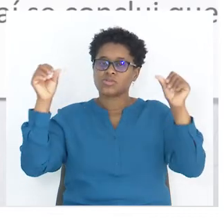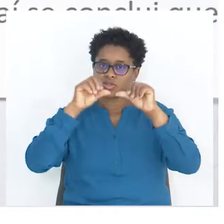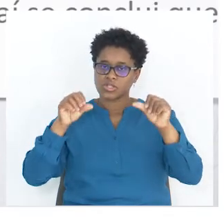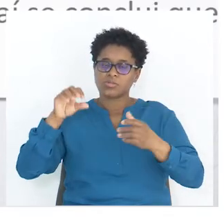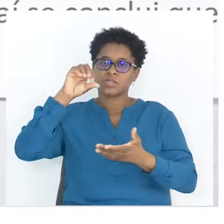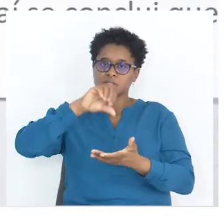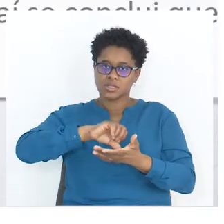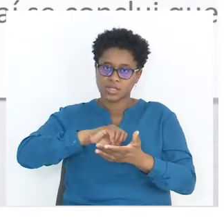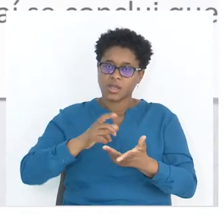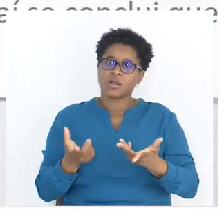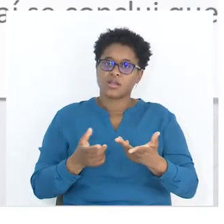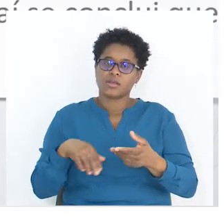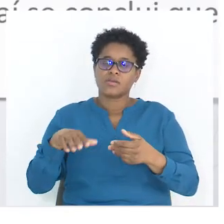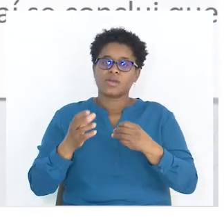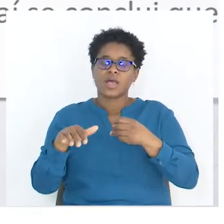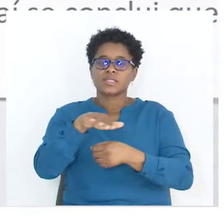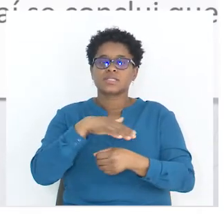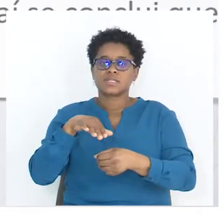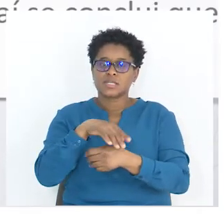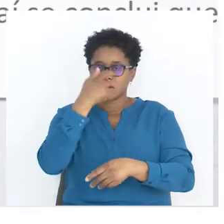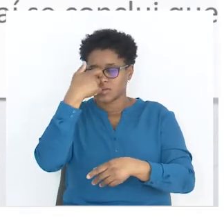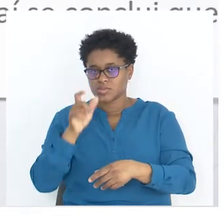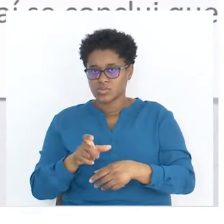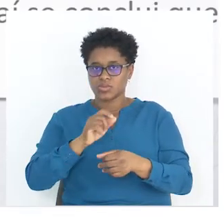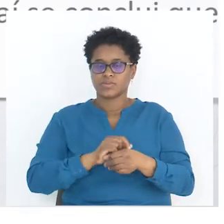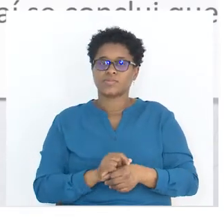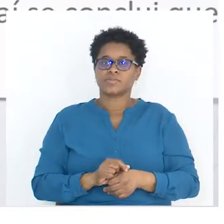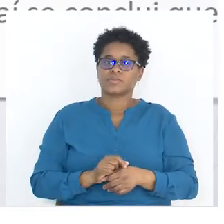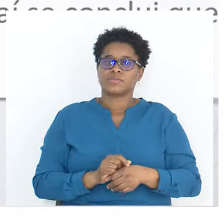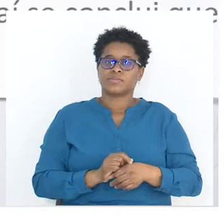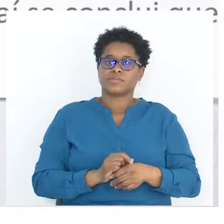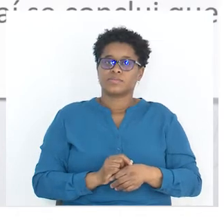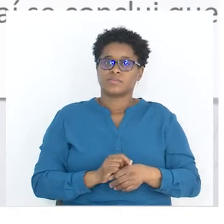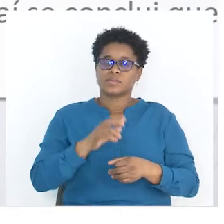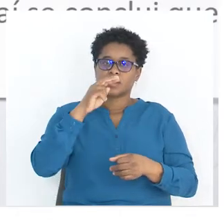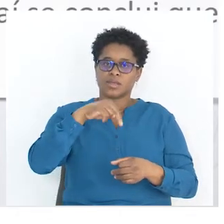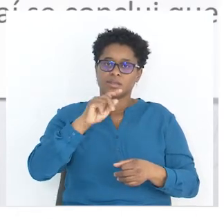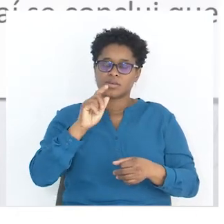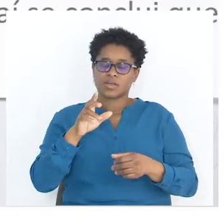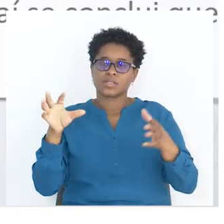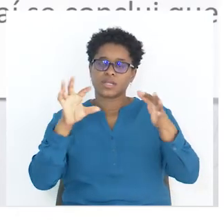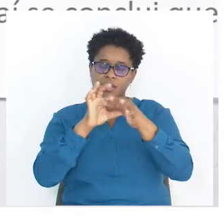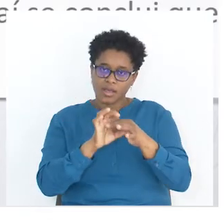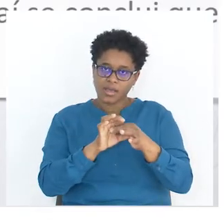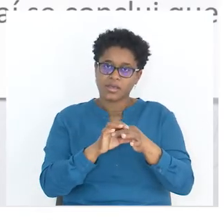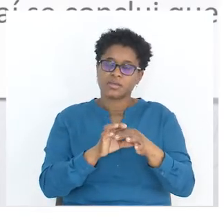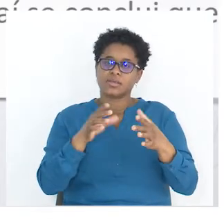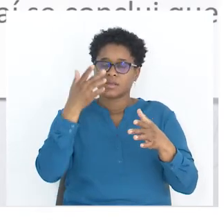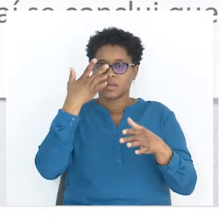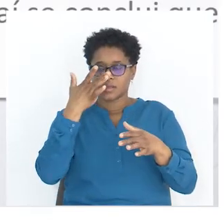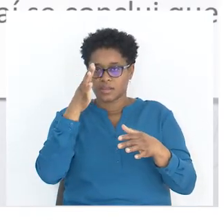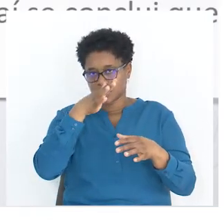sistema central fomentando a ação no indivíduo e a noradrenalina é associada à